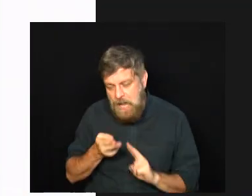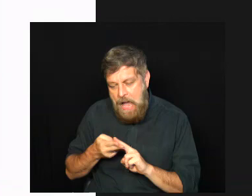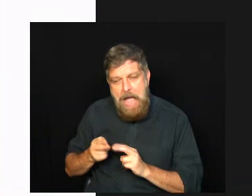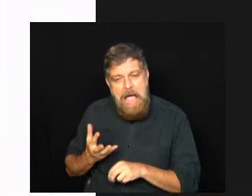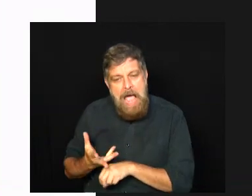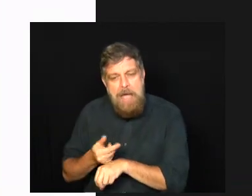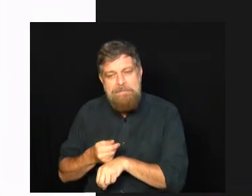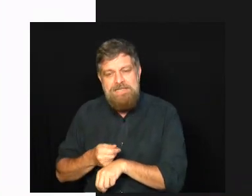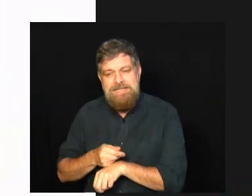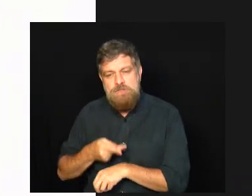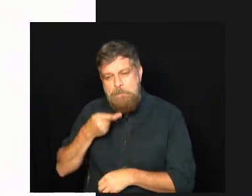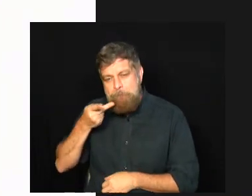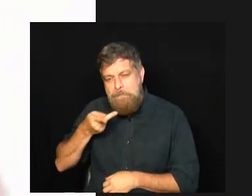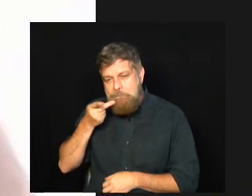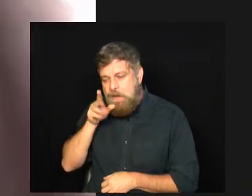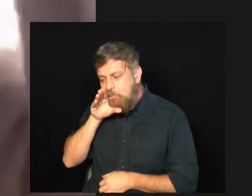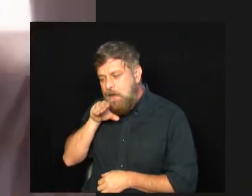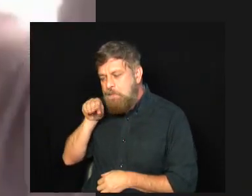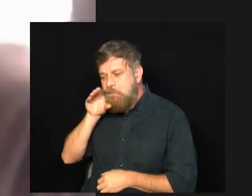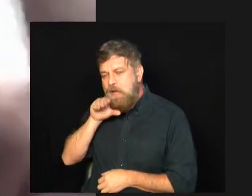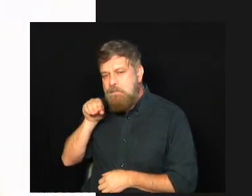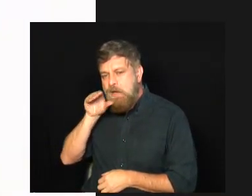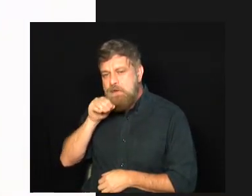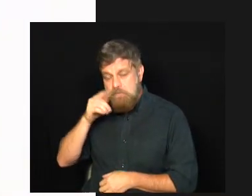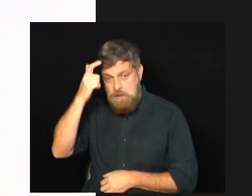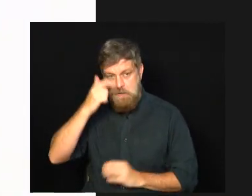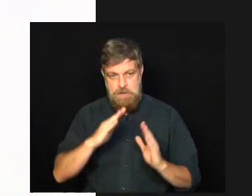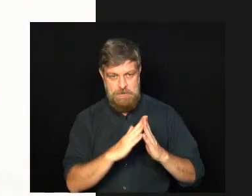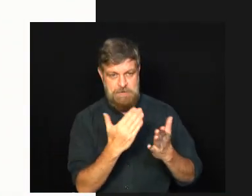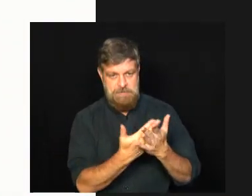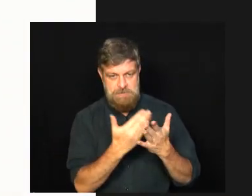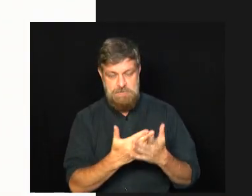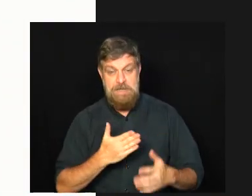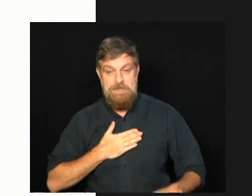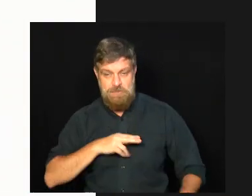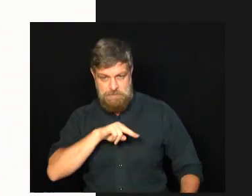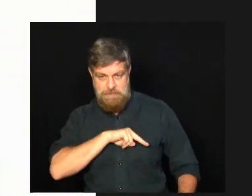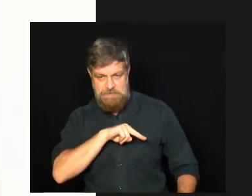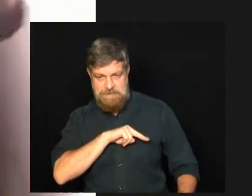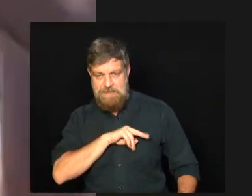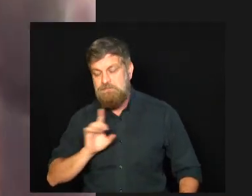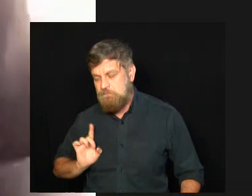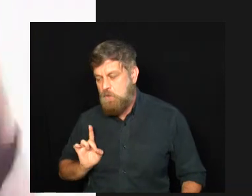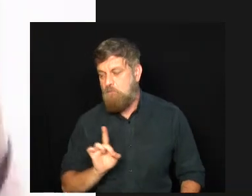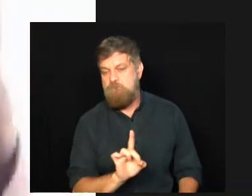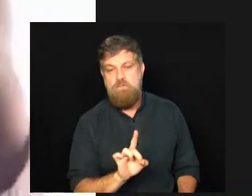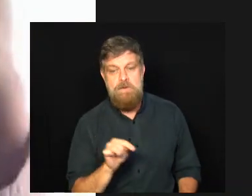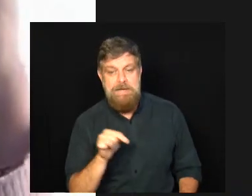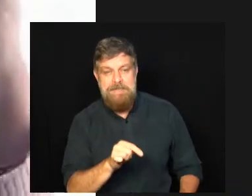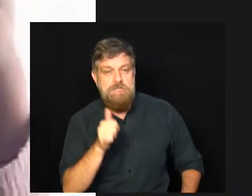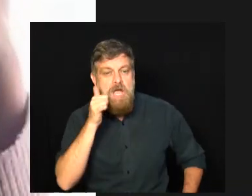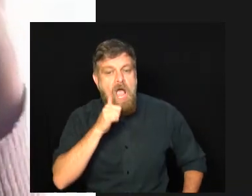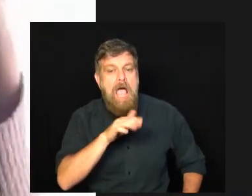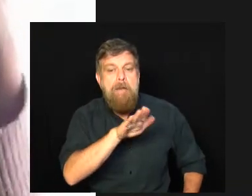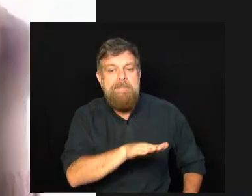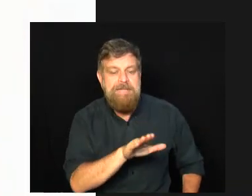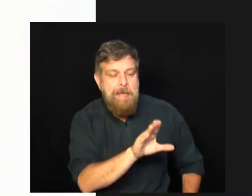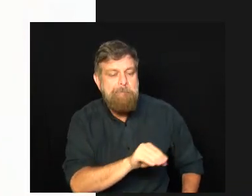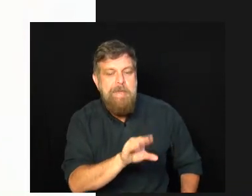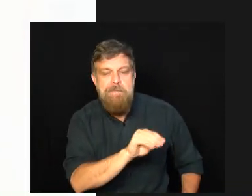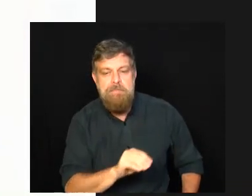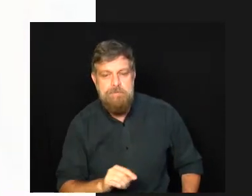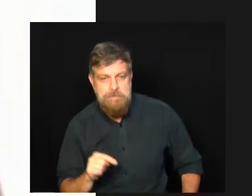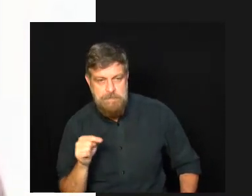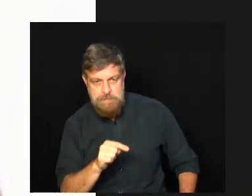para falar. Eu fui numa escola dos meus netos, uma ocasião, cheguei lá, a menininha falava assim,